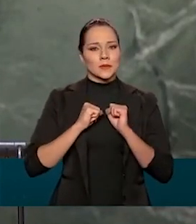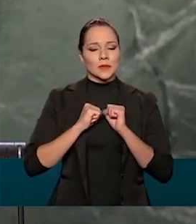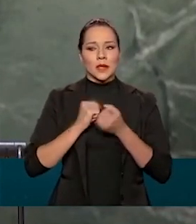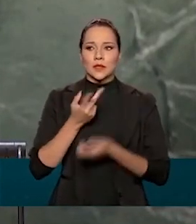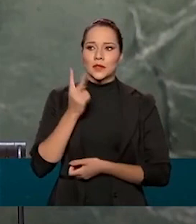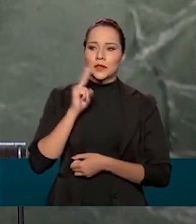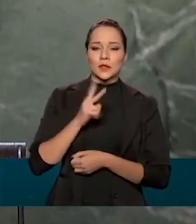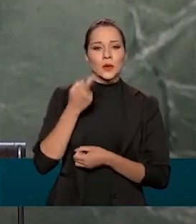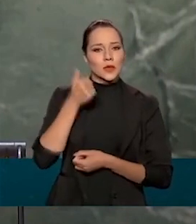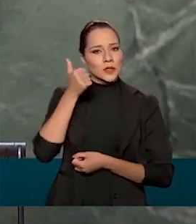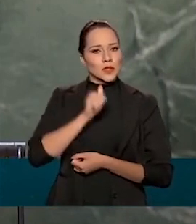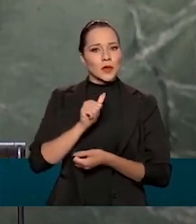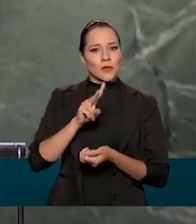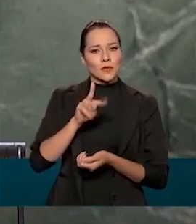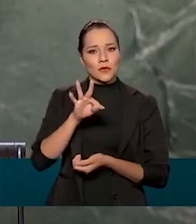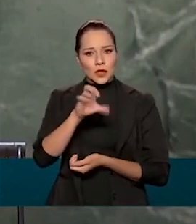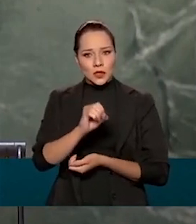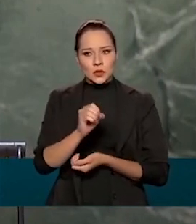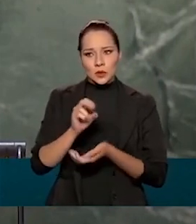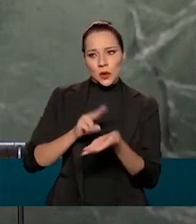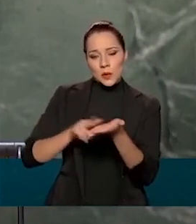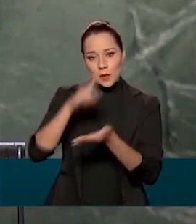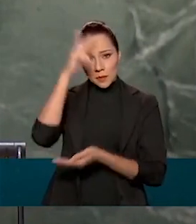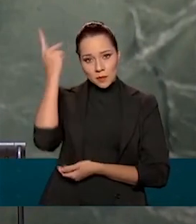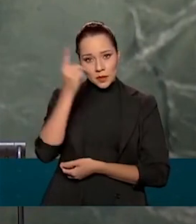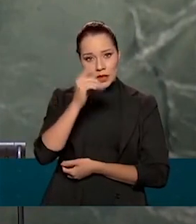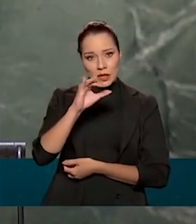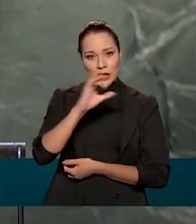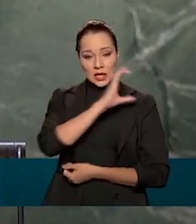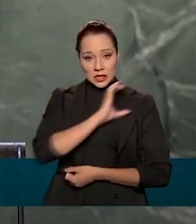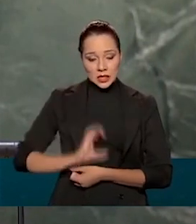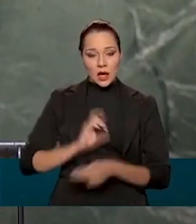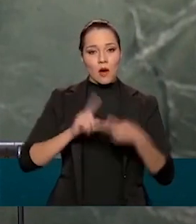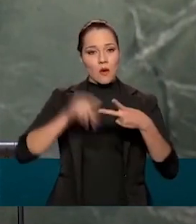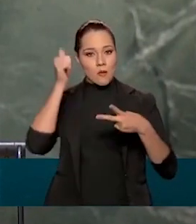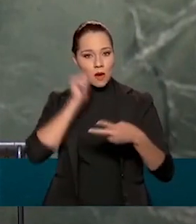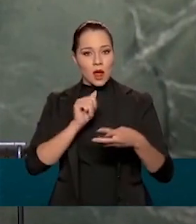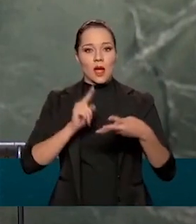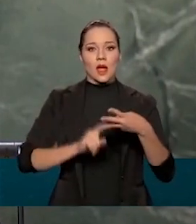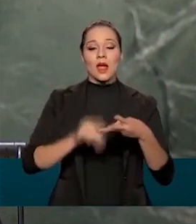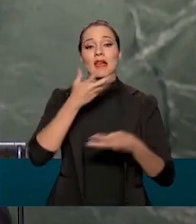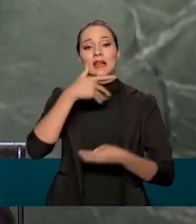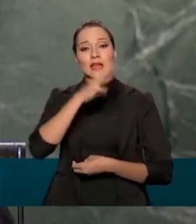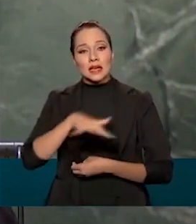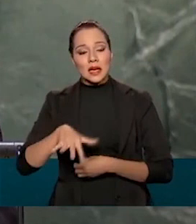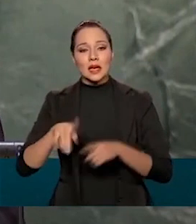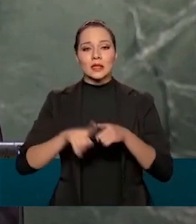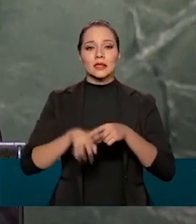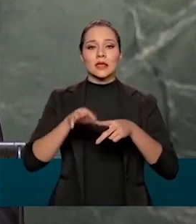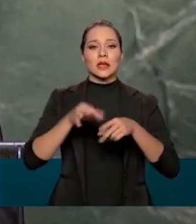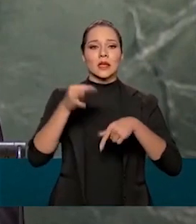visto humanitário para cristãos, mulheres, crianças e juízes afegãos.